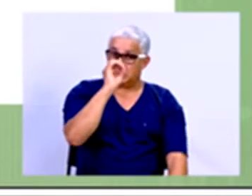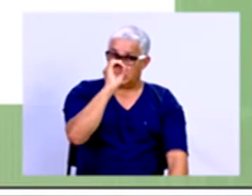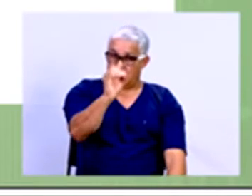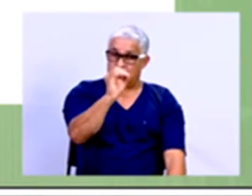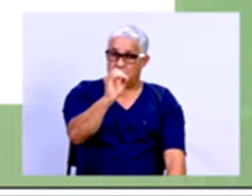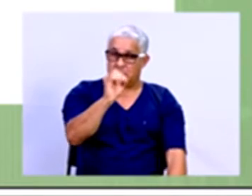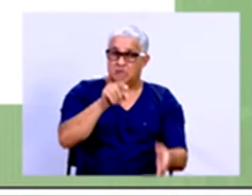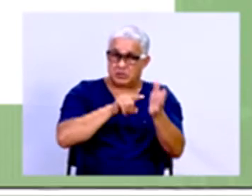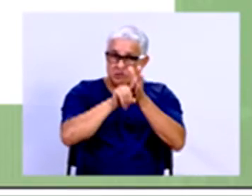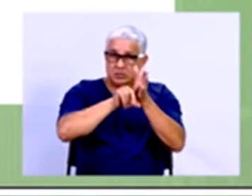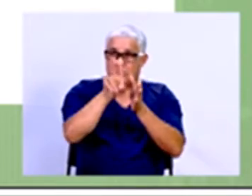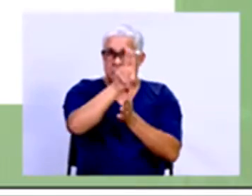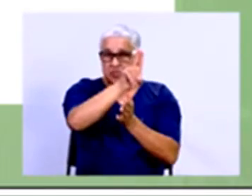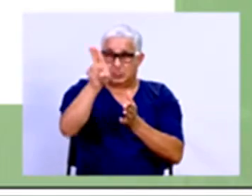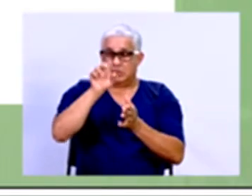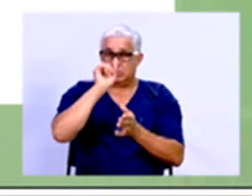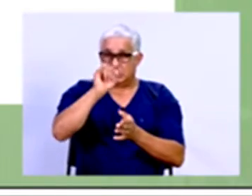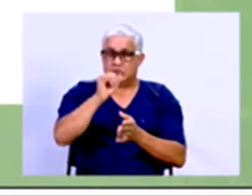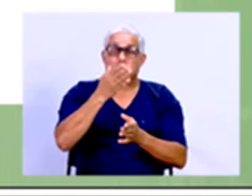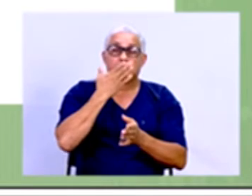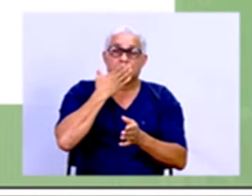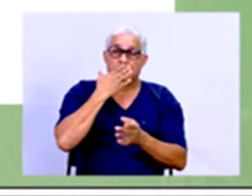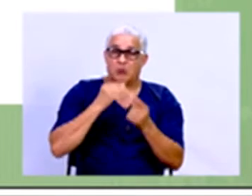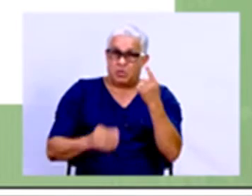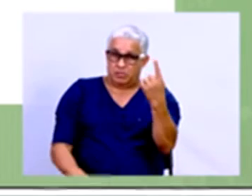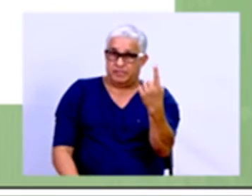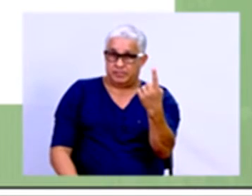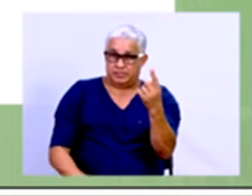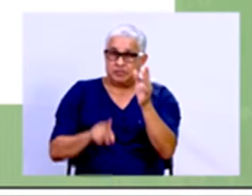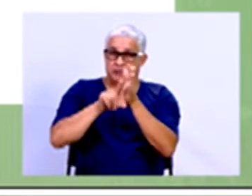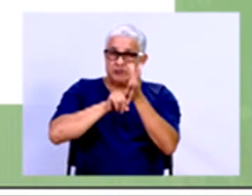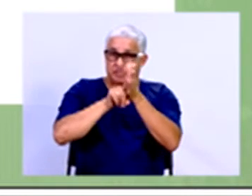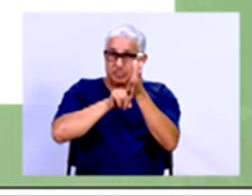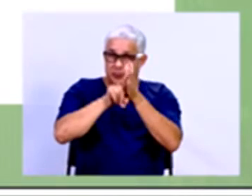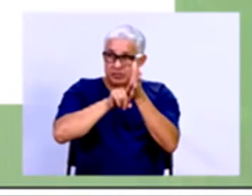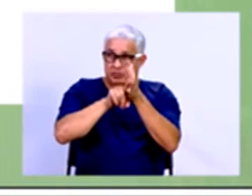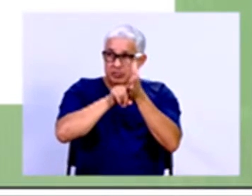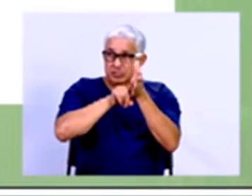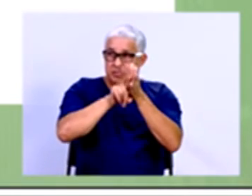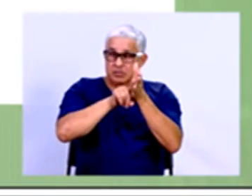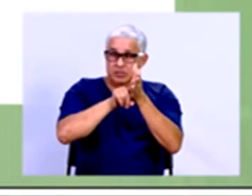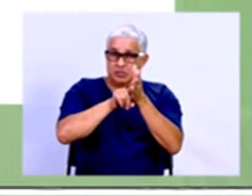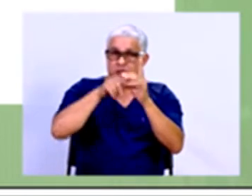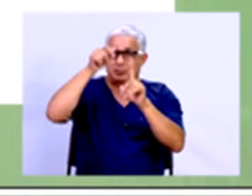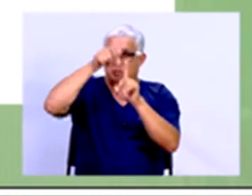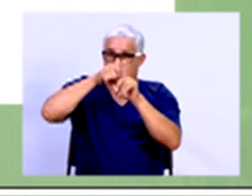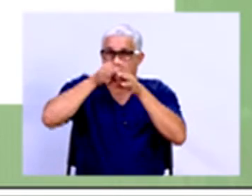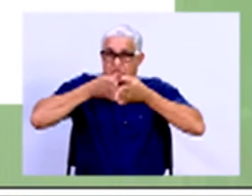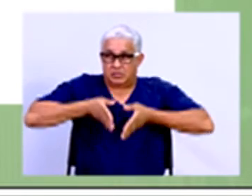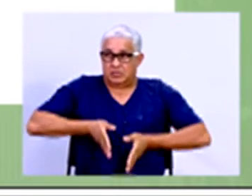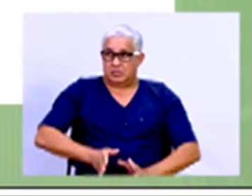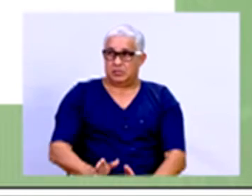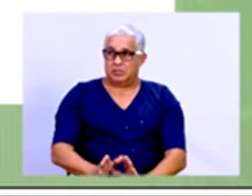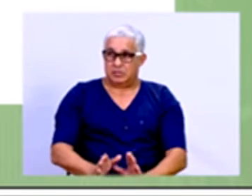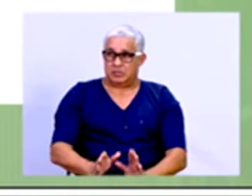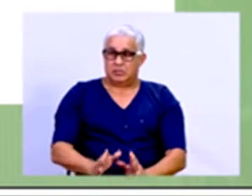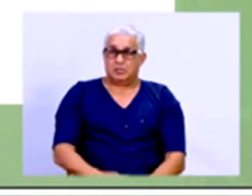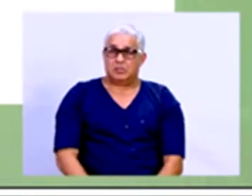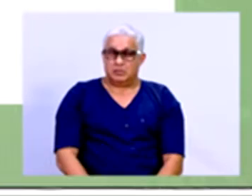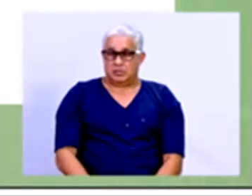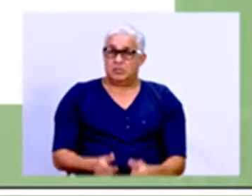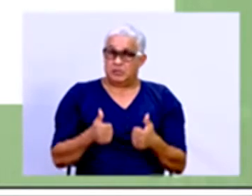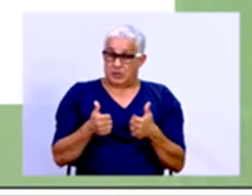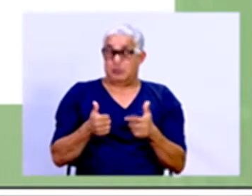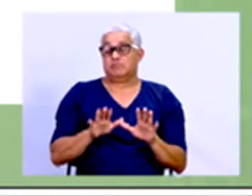nome. Se o tipo for 1, ele vai pesquisar por mês de nascimento, certo? Então